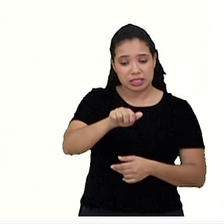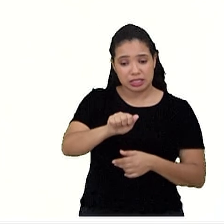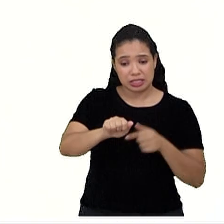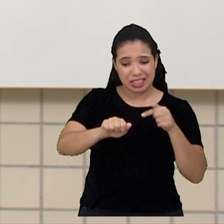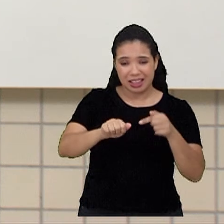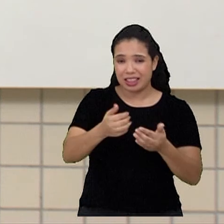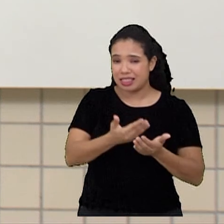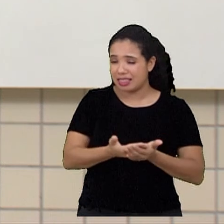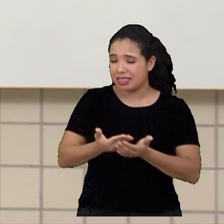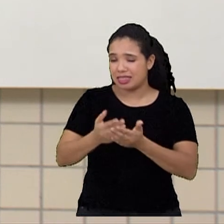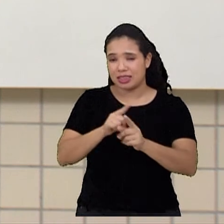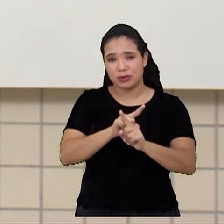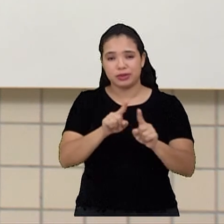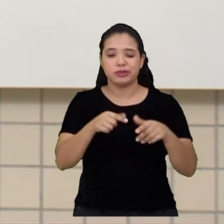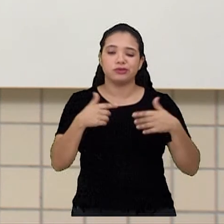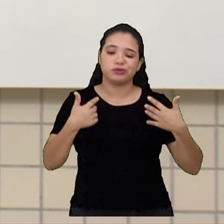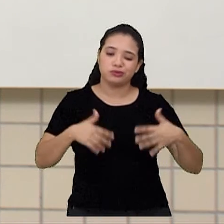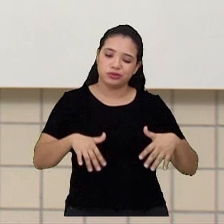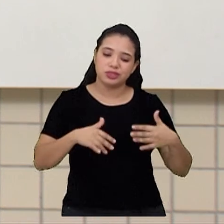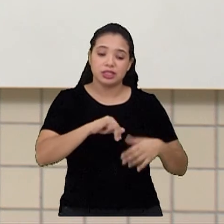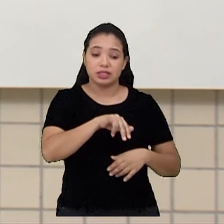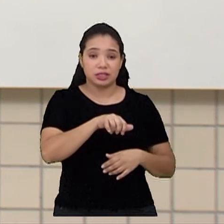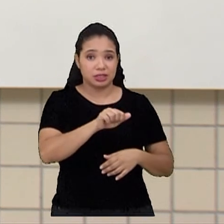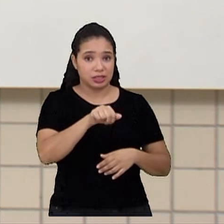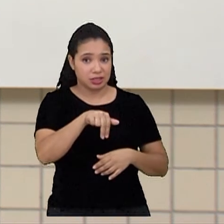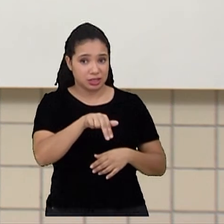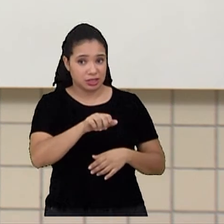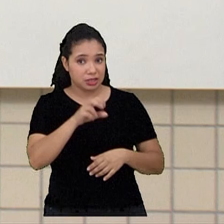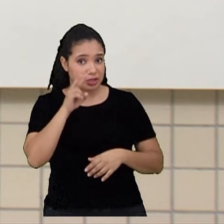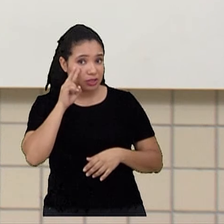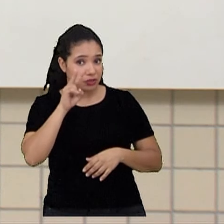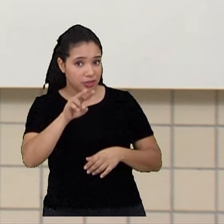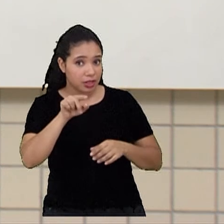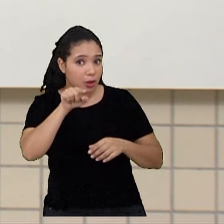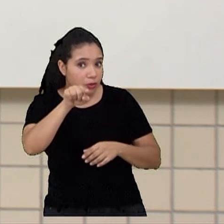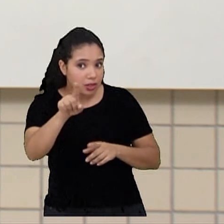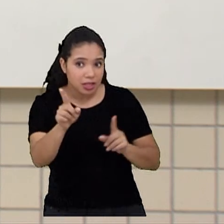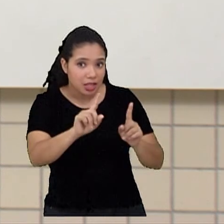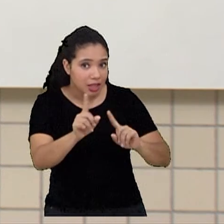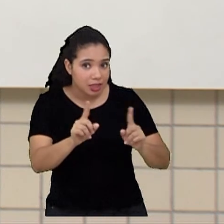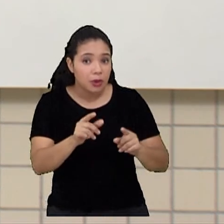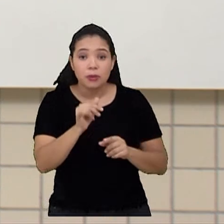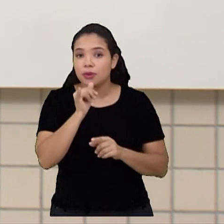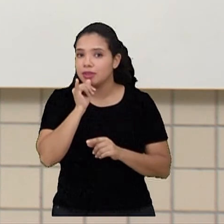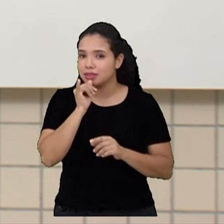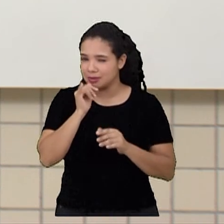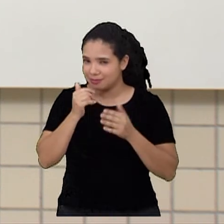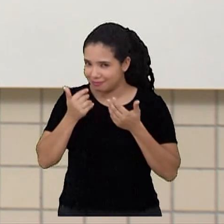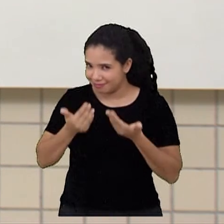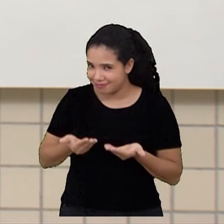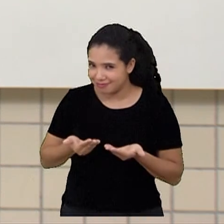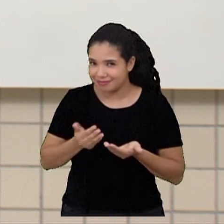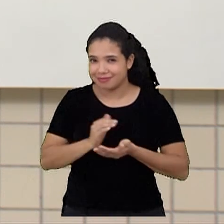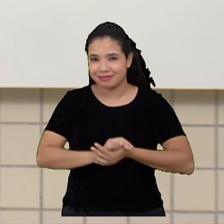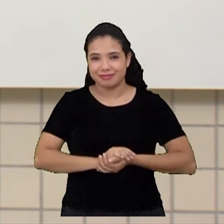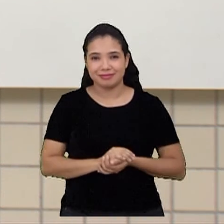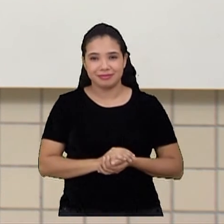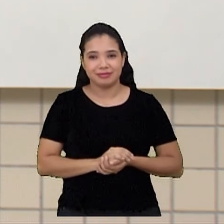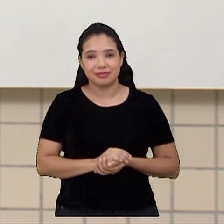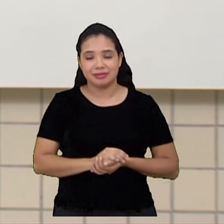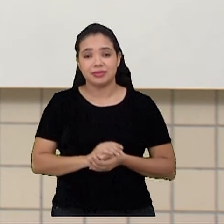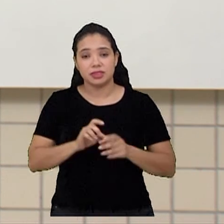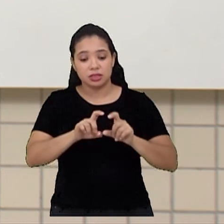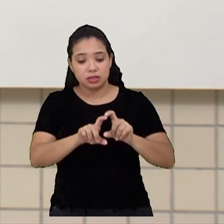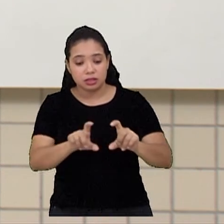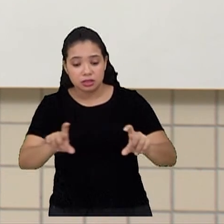estuda. Eita, Jane, se tem alguma Jane assistindo aí, não é com você, tá, Jane? É só um exemplo. Na oração condicional,